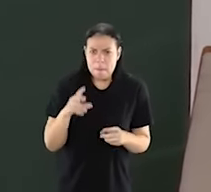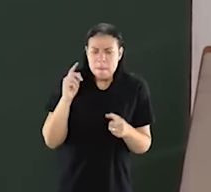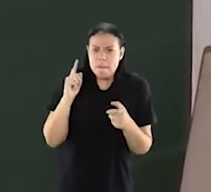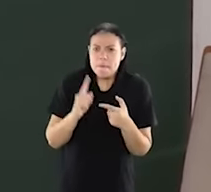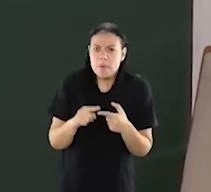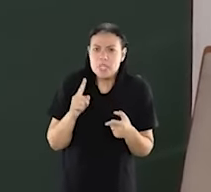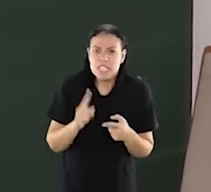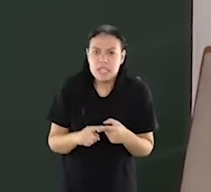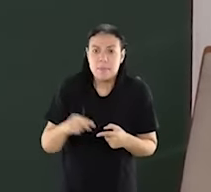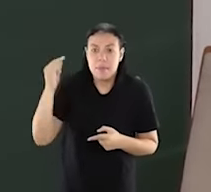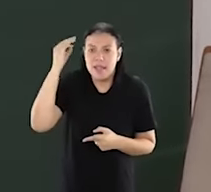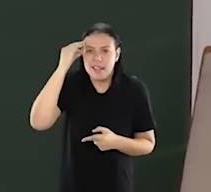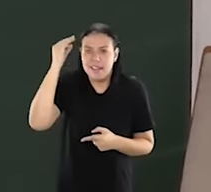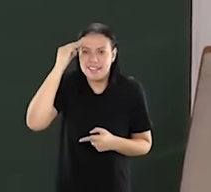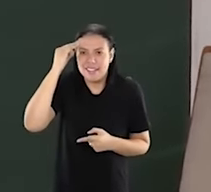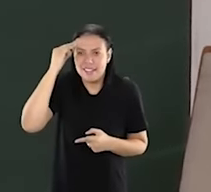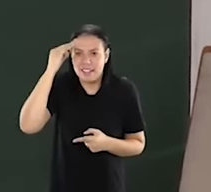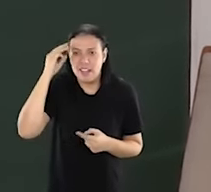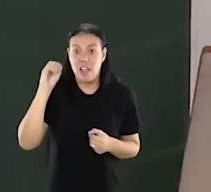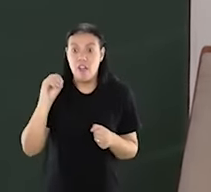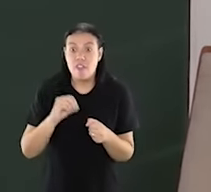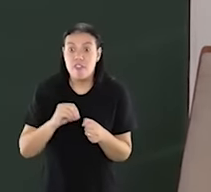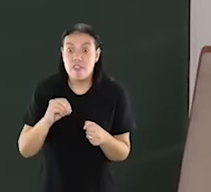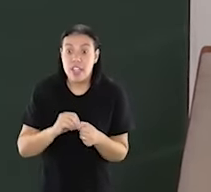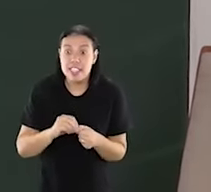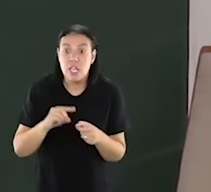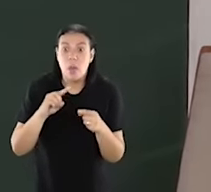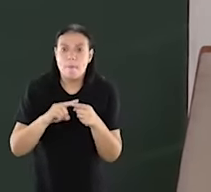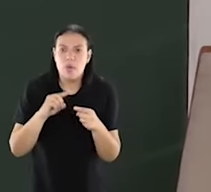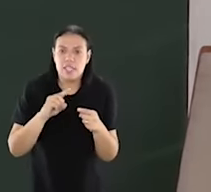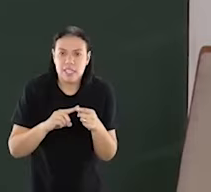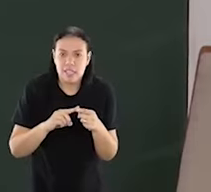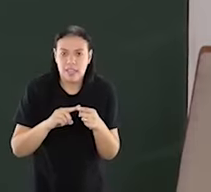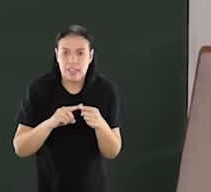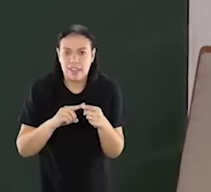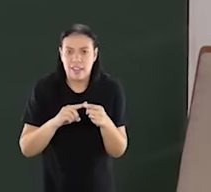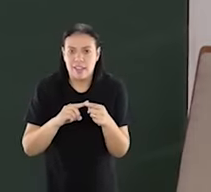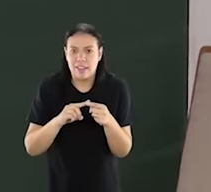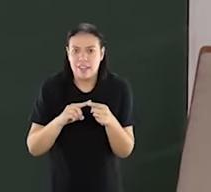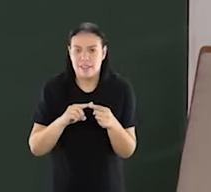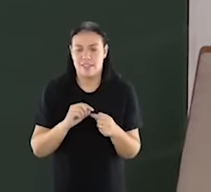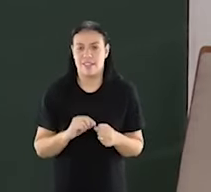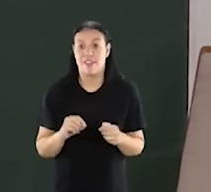por aquilo que ela fez. Eles estão irritados para quem ela fez.